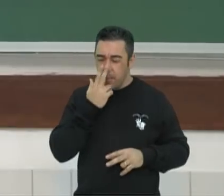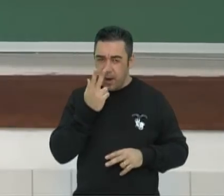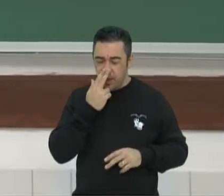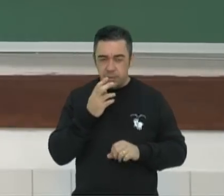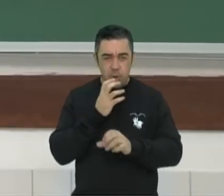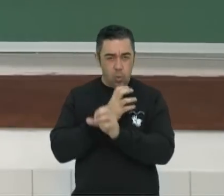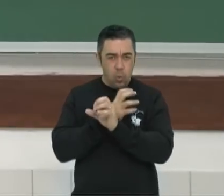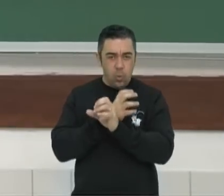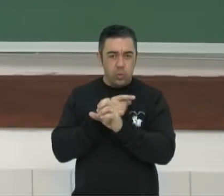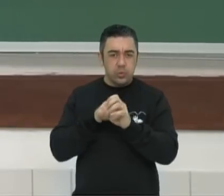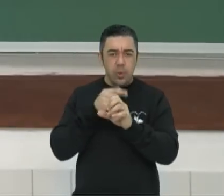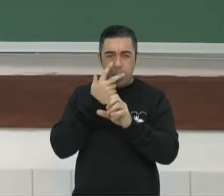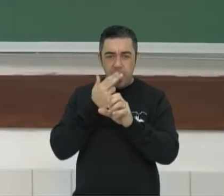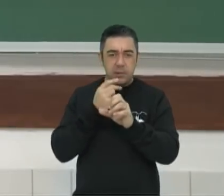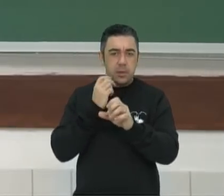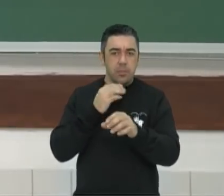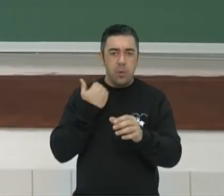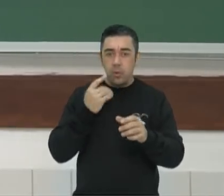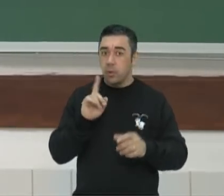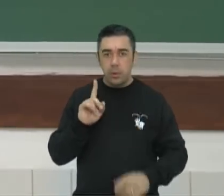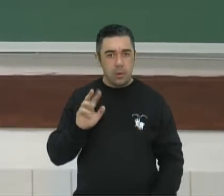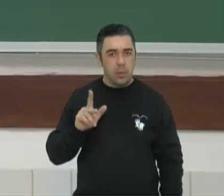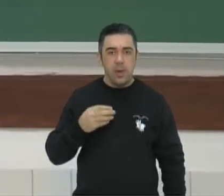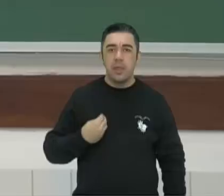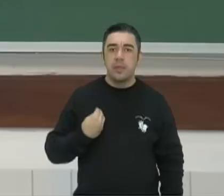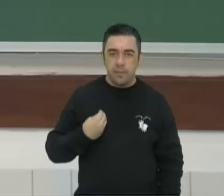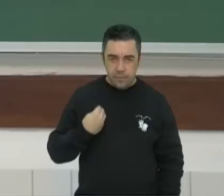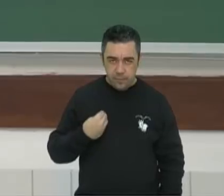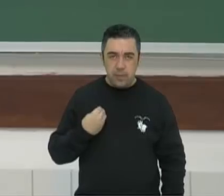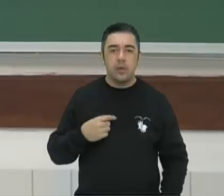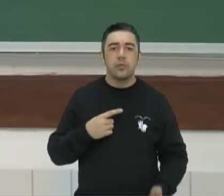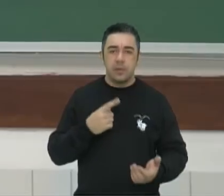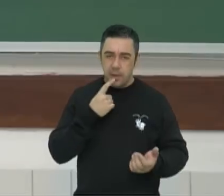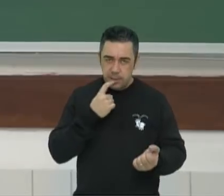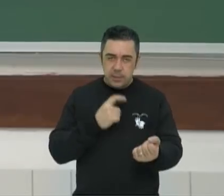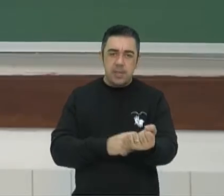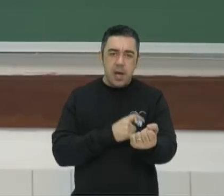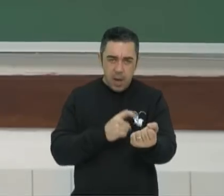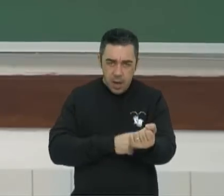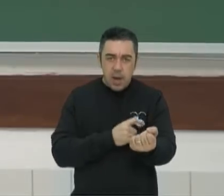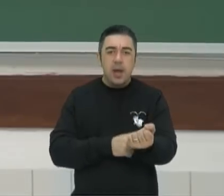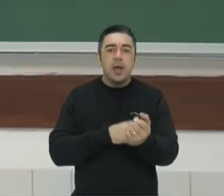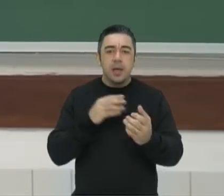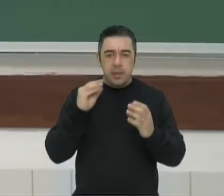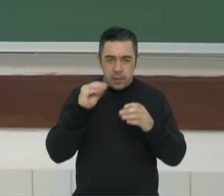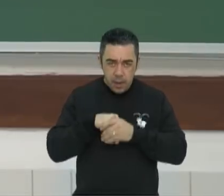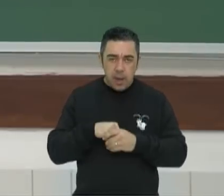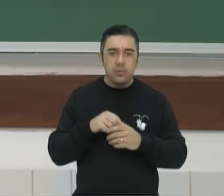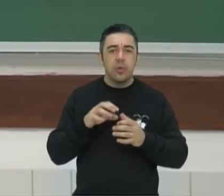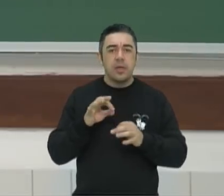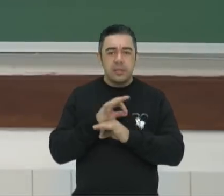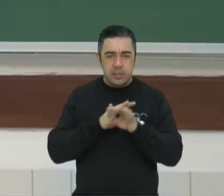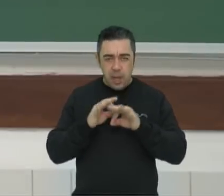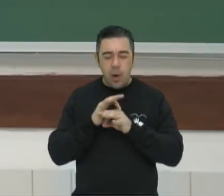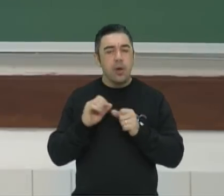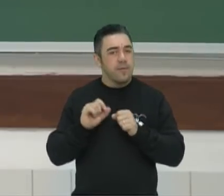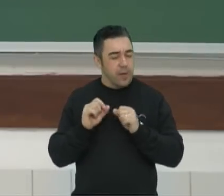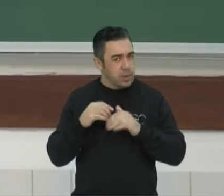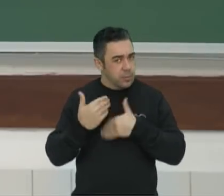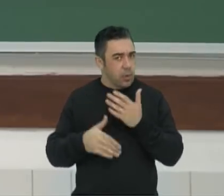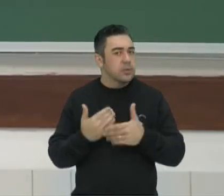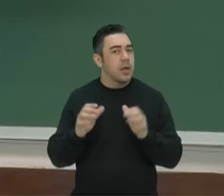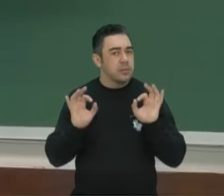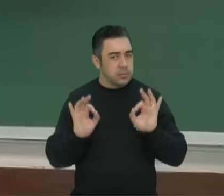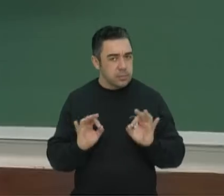osso seja um tecido morto, ele não é, ele é um tecido vivo, né? Com vascularização e tal, com reprodução de células, ele faz todo esse processo